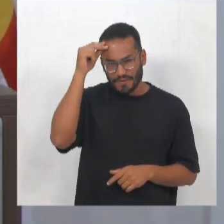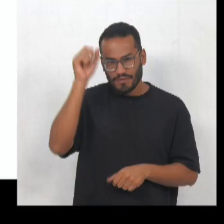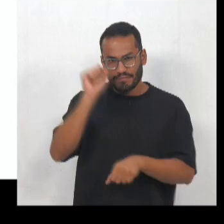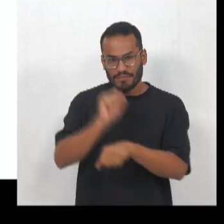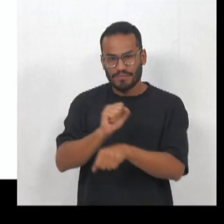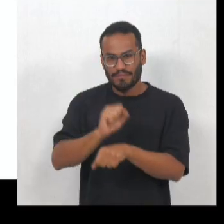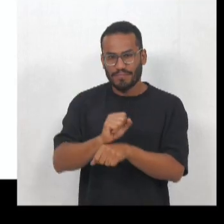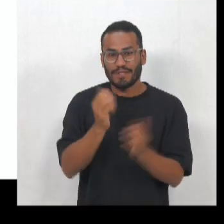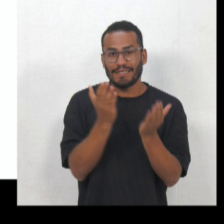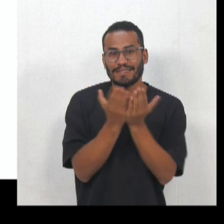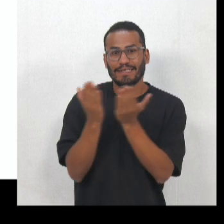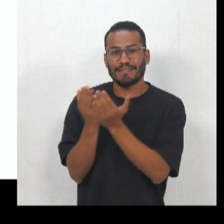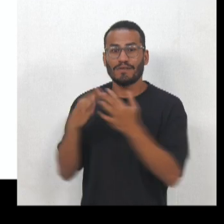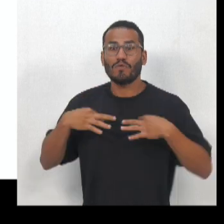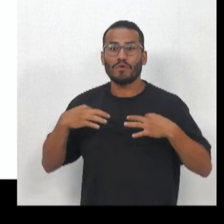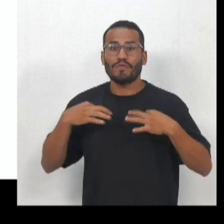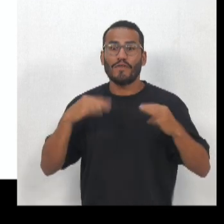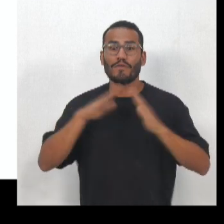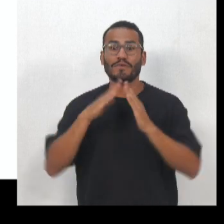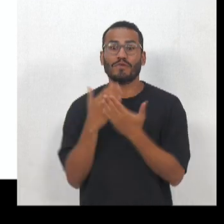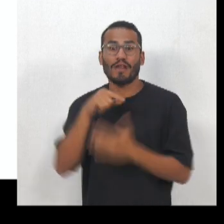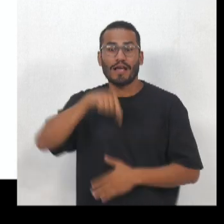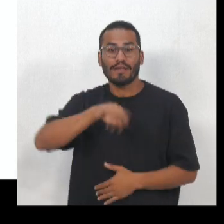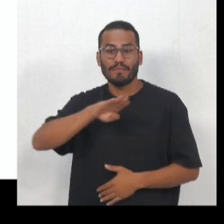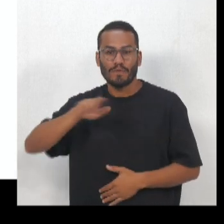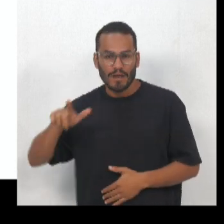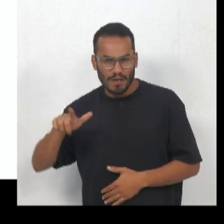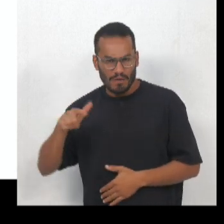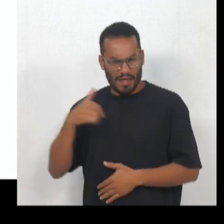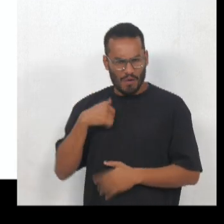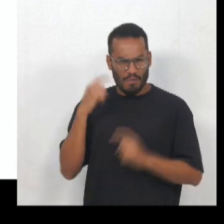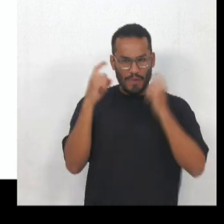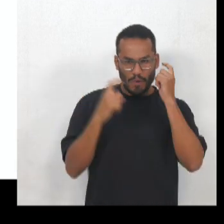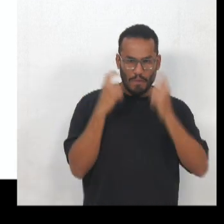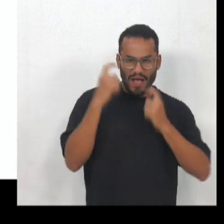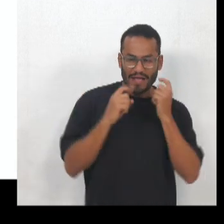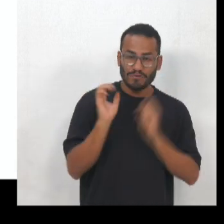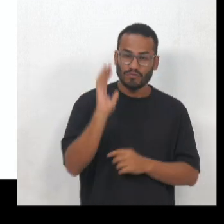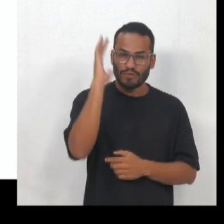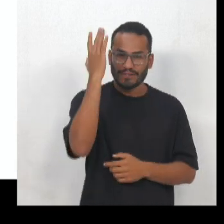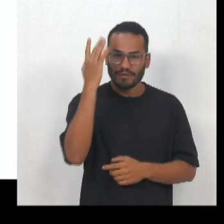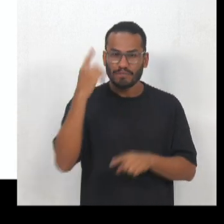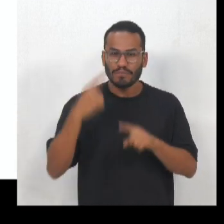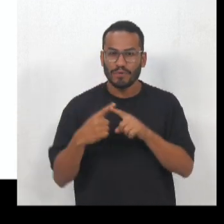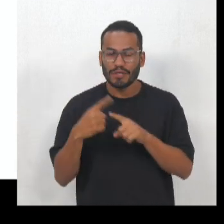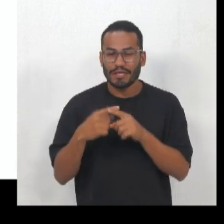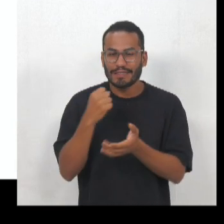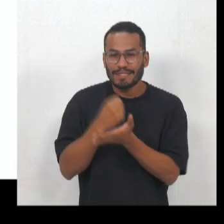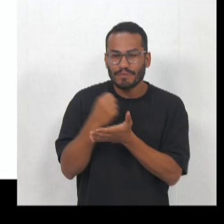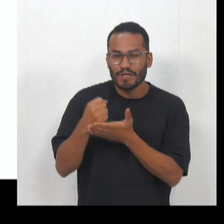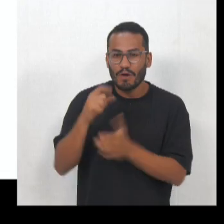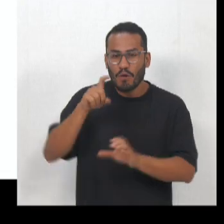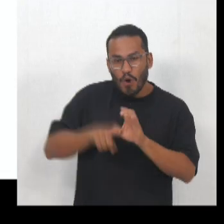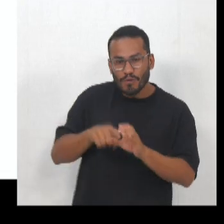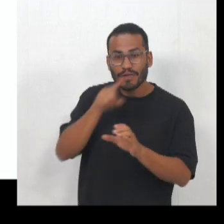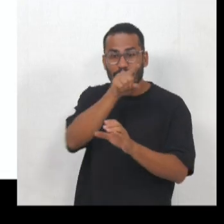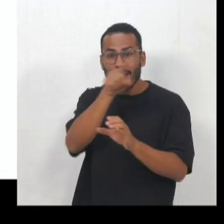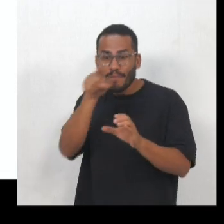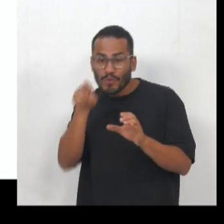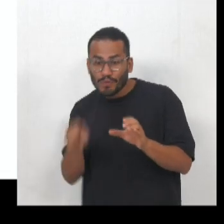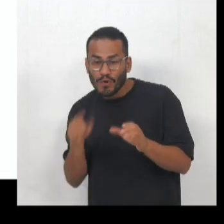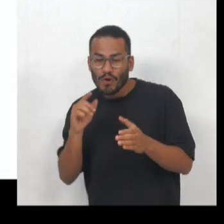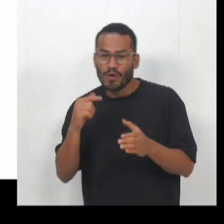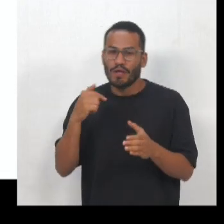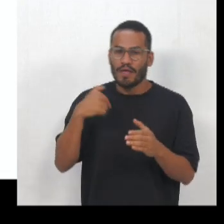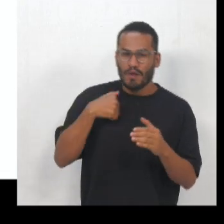licitação dos uniformes escolares em Blumenau. Então, me preocupa bastante essa situação. O Tribunal de Contas fez os apontamentos, e eu concordo com muitos